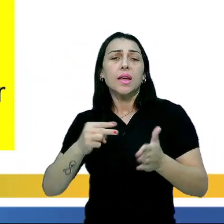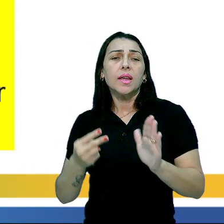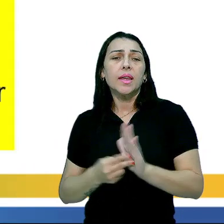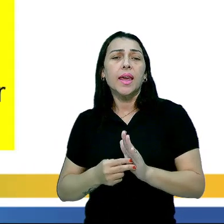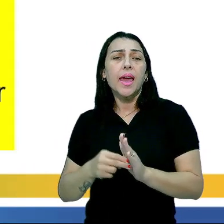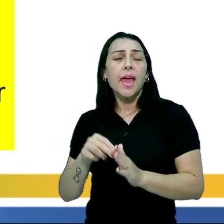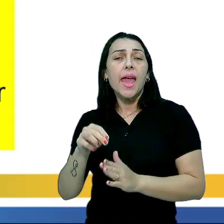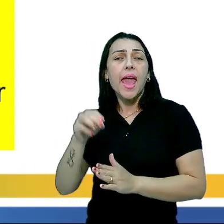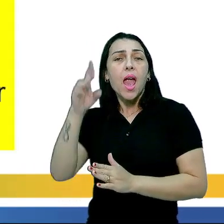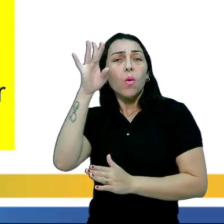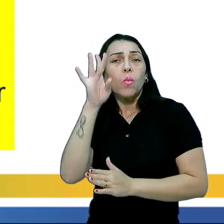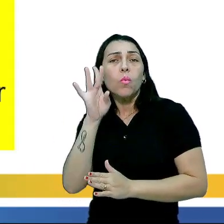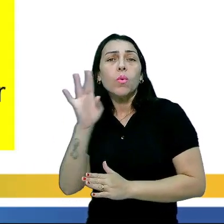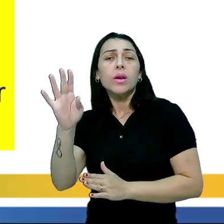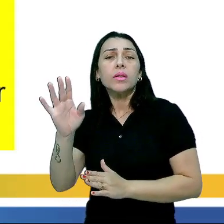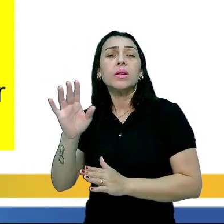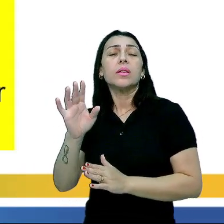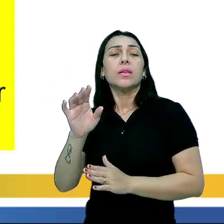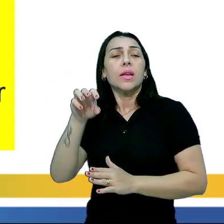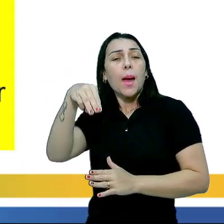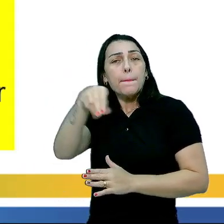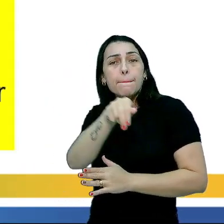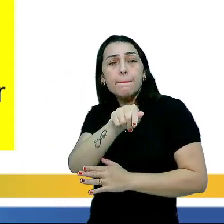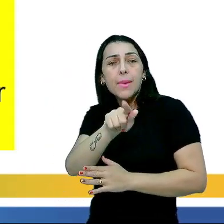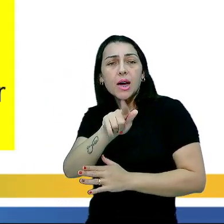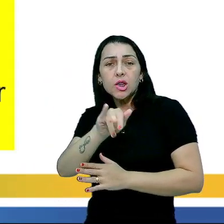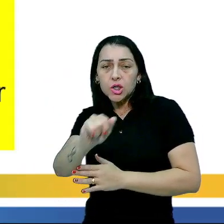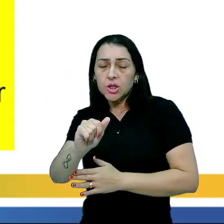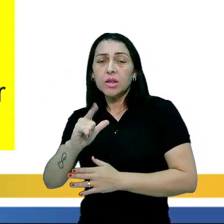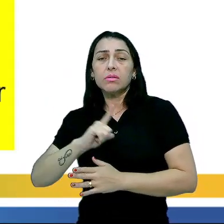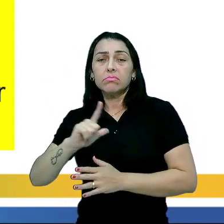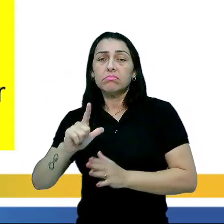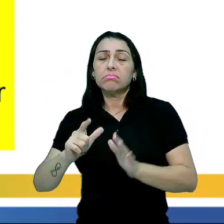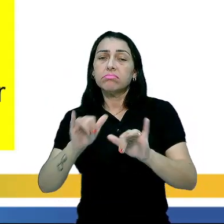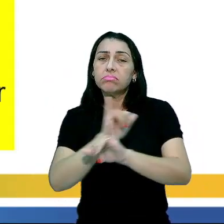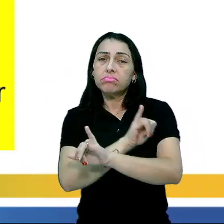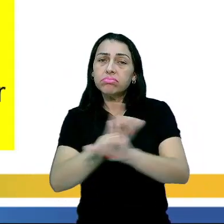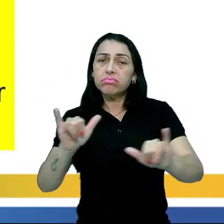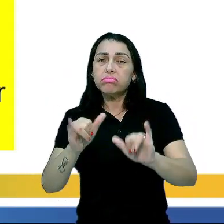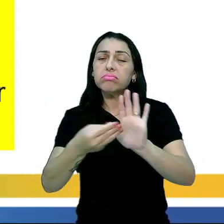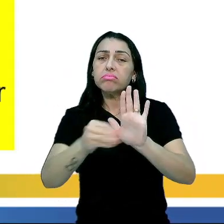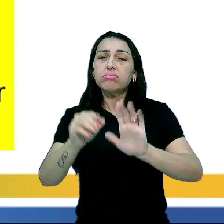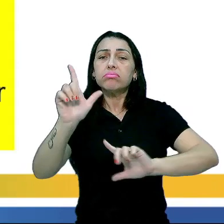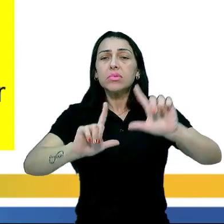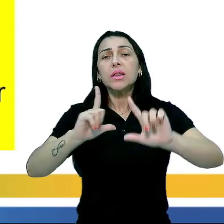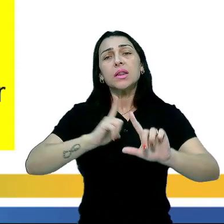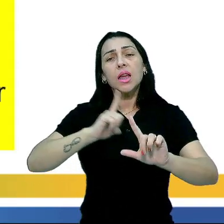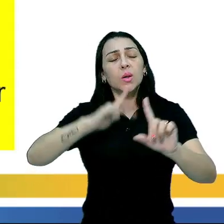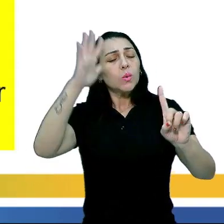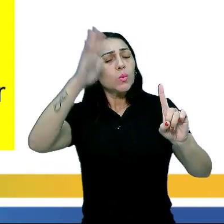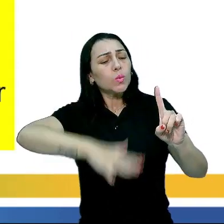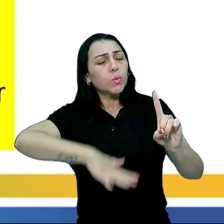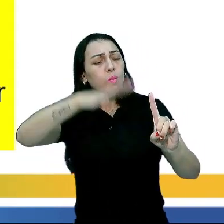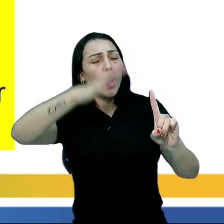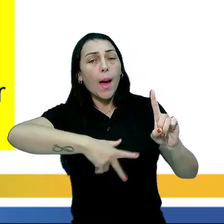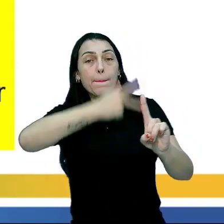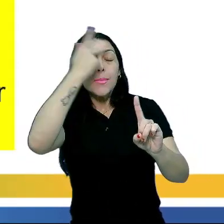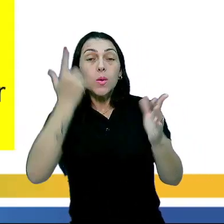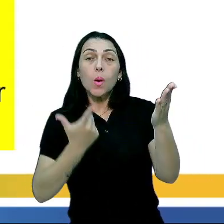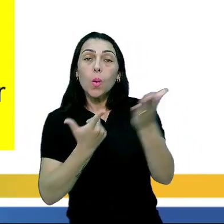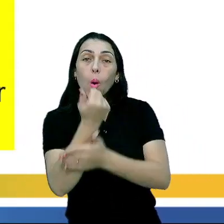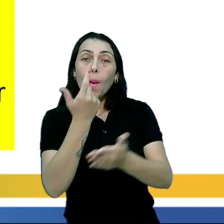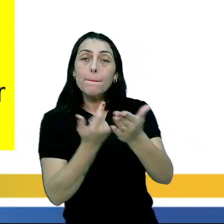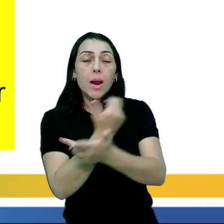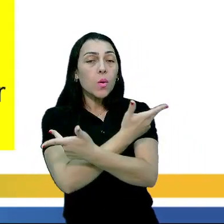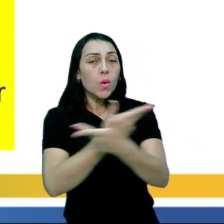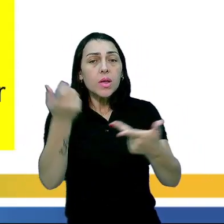magia que a propaganda e que a publicidade tem de persuadir o consumidor a comprar